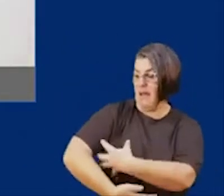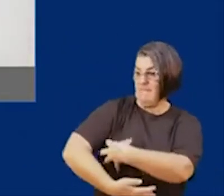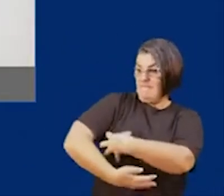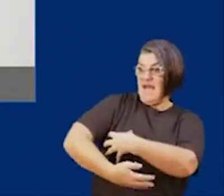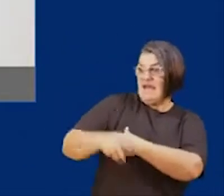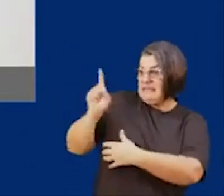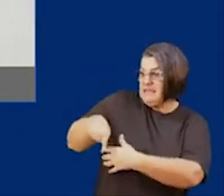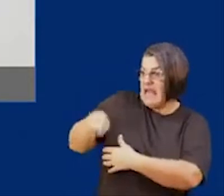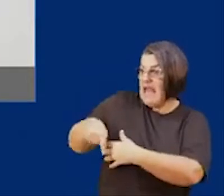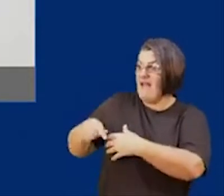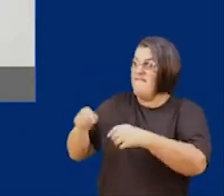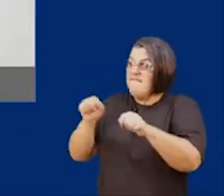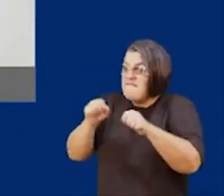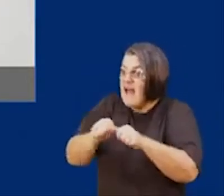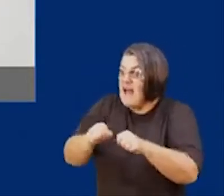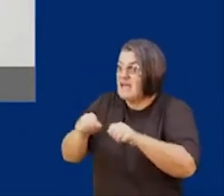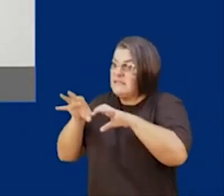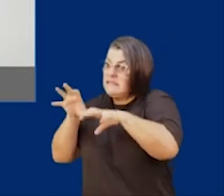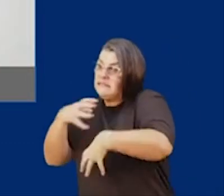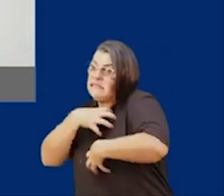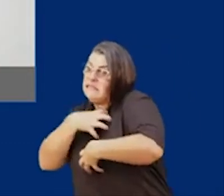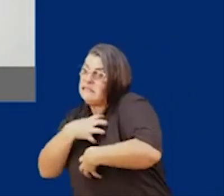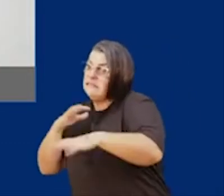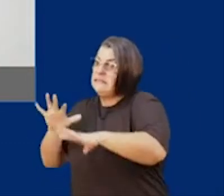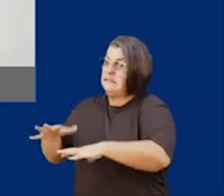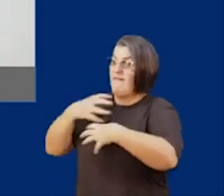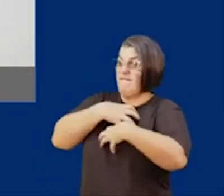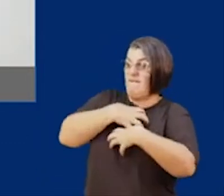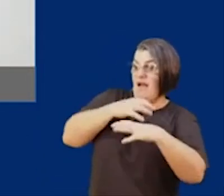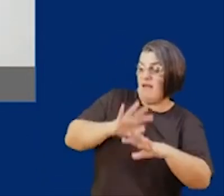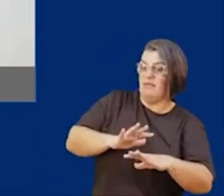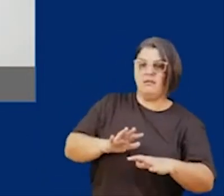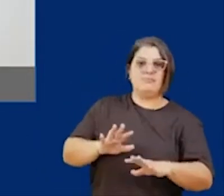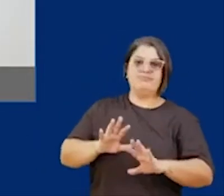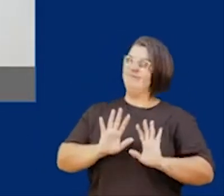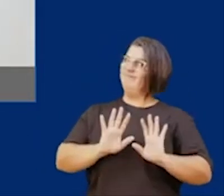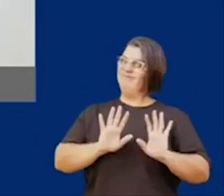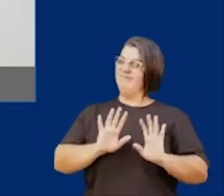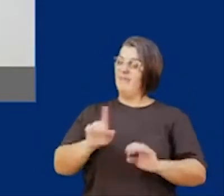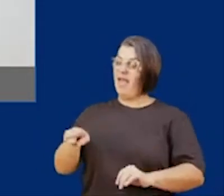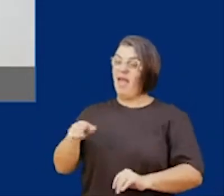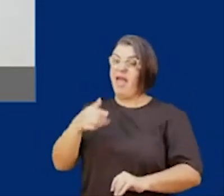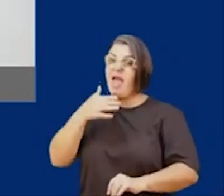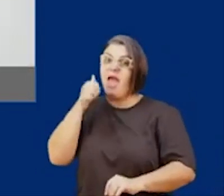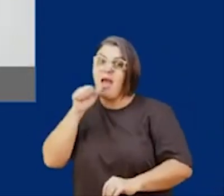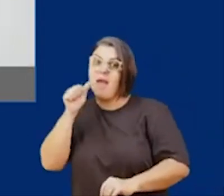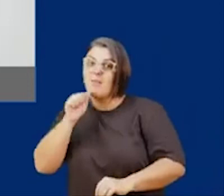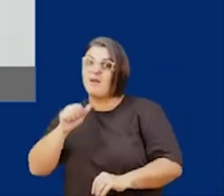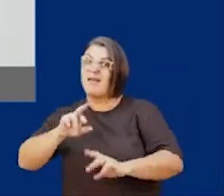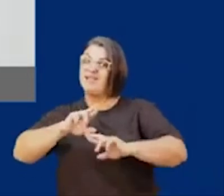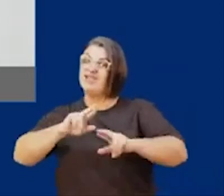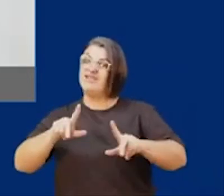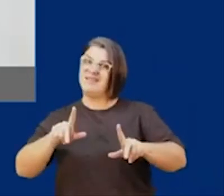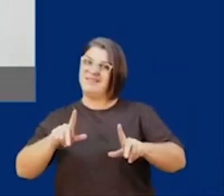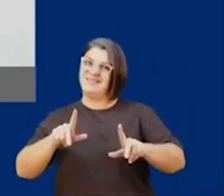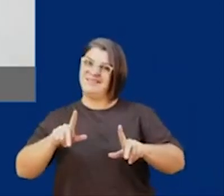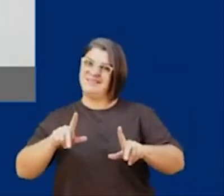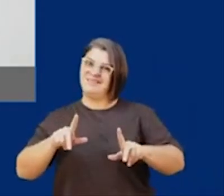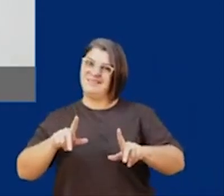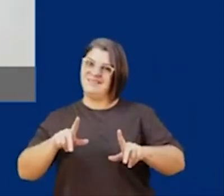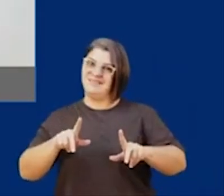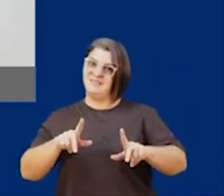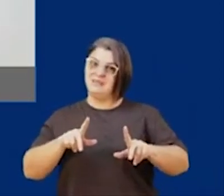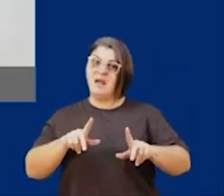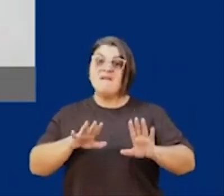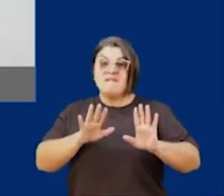é de outra maneira. Né? Quando a gente coloca a mão na mão num bebê, a gente precisa pedir licença para essa mãe